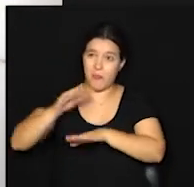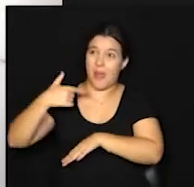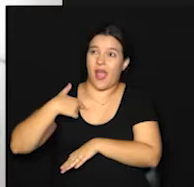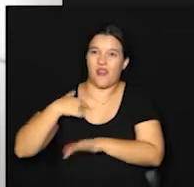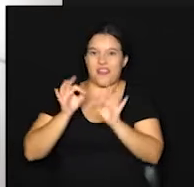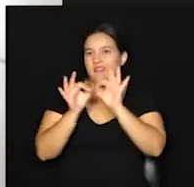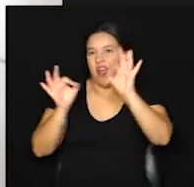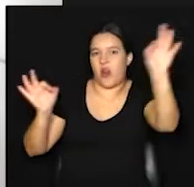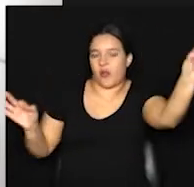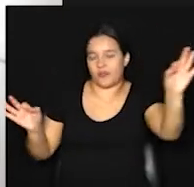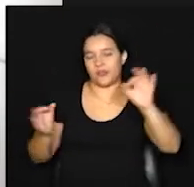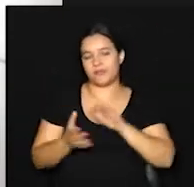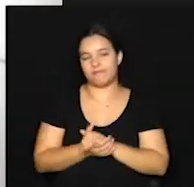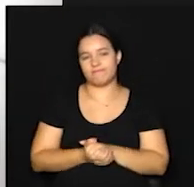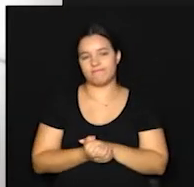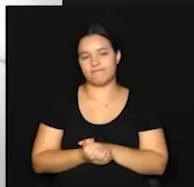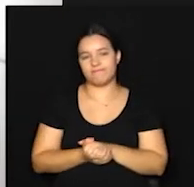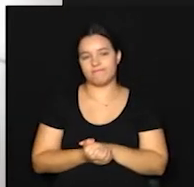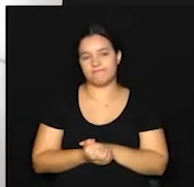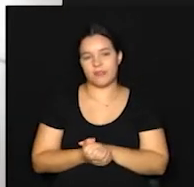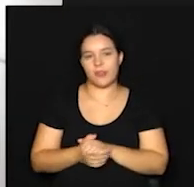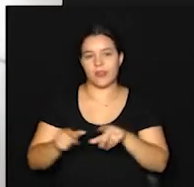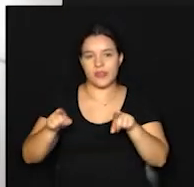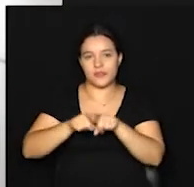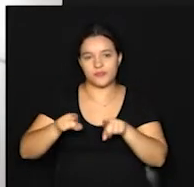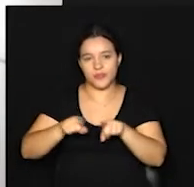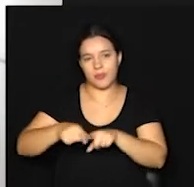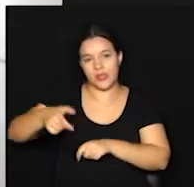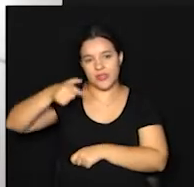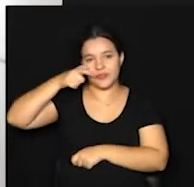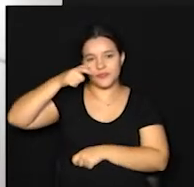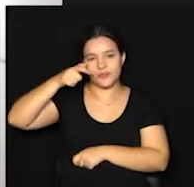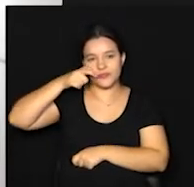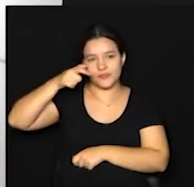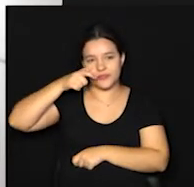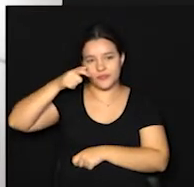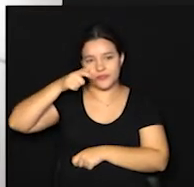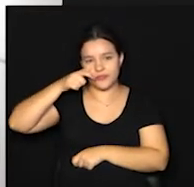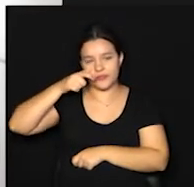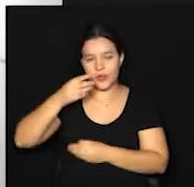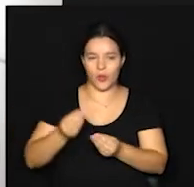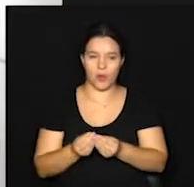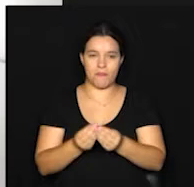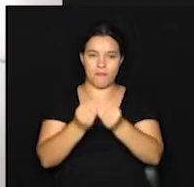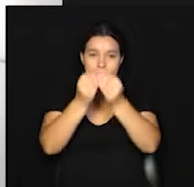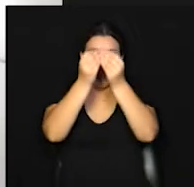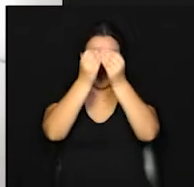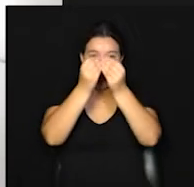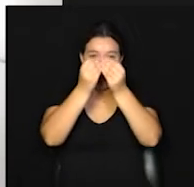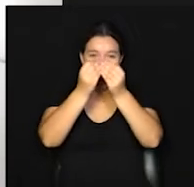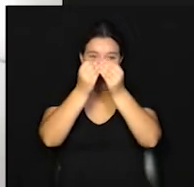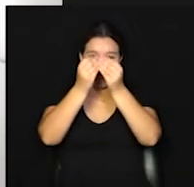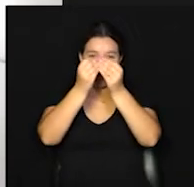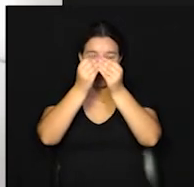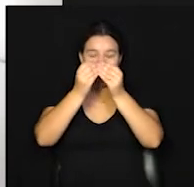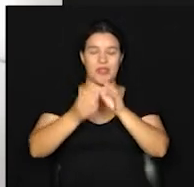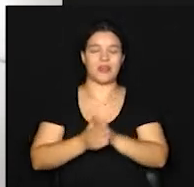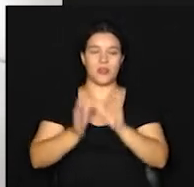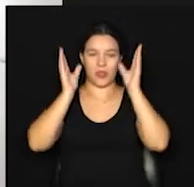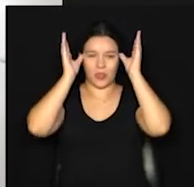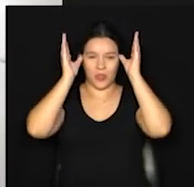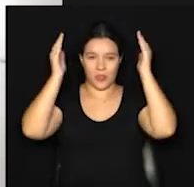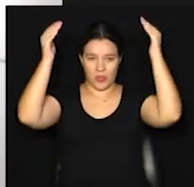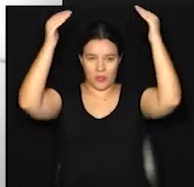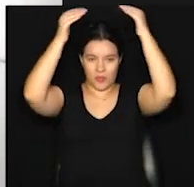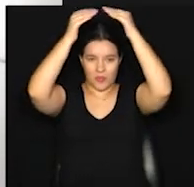perspectiva. E eu fui assistir aquela homilia do Papa que ele faz às quartas-feiras, e que